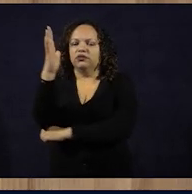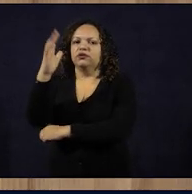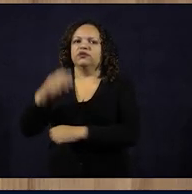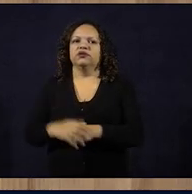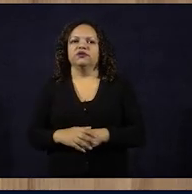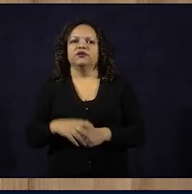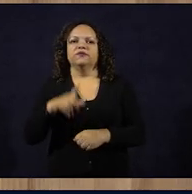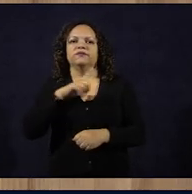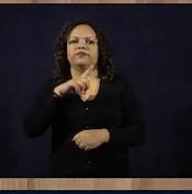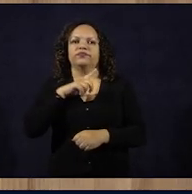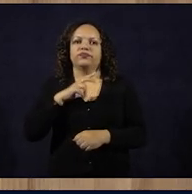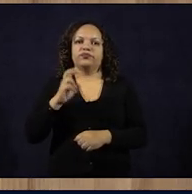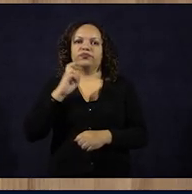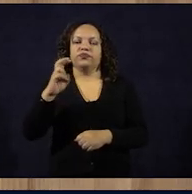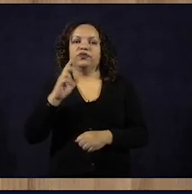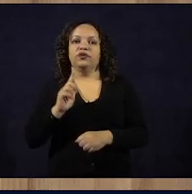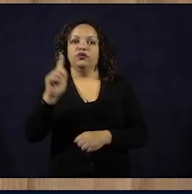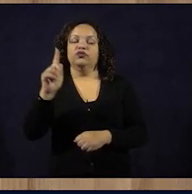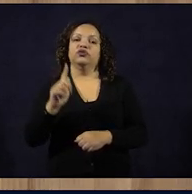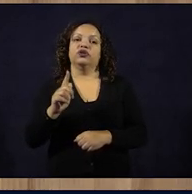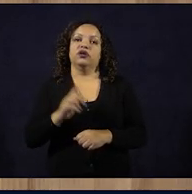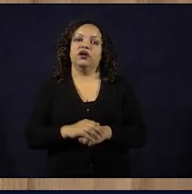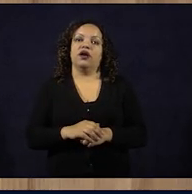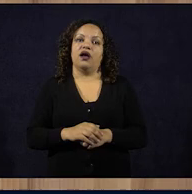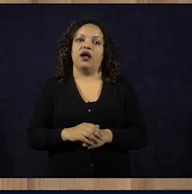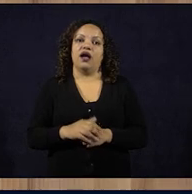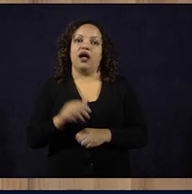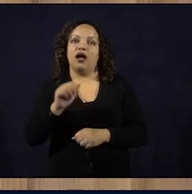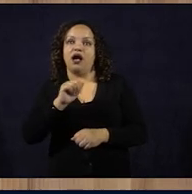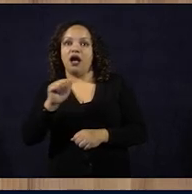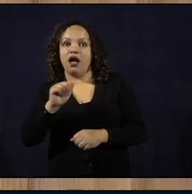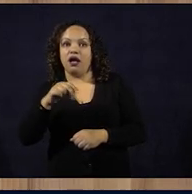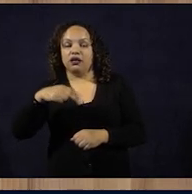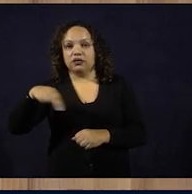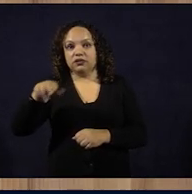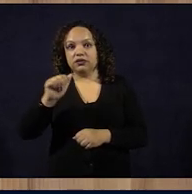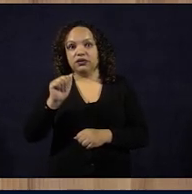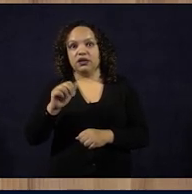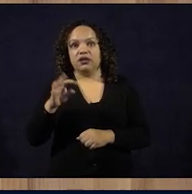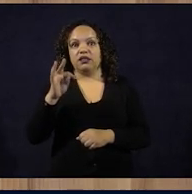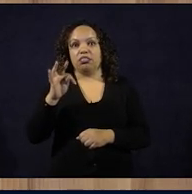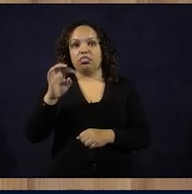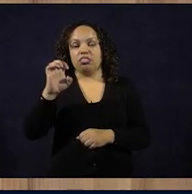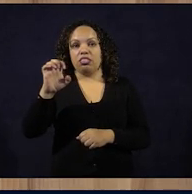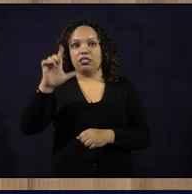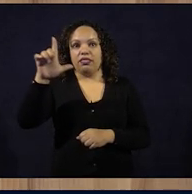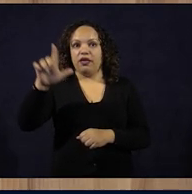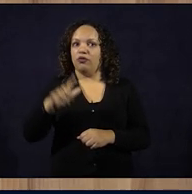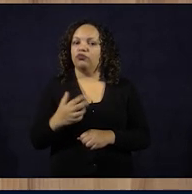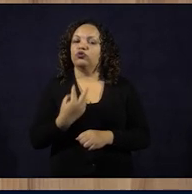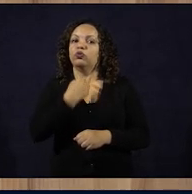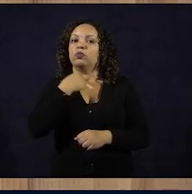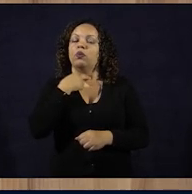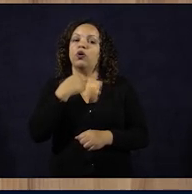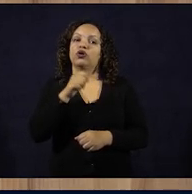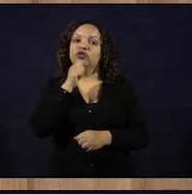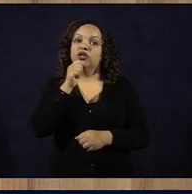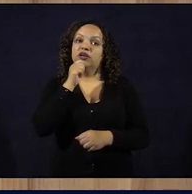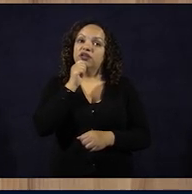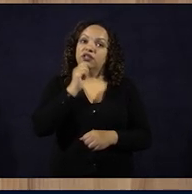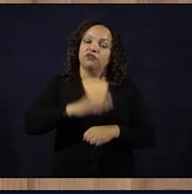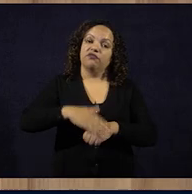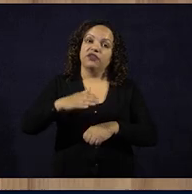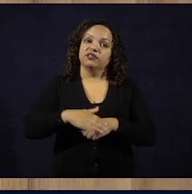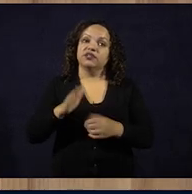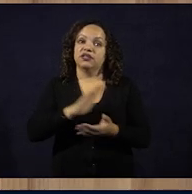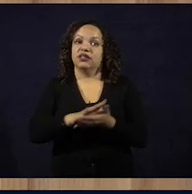tem uma certa instabilidade ainda porque a Anatel nem pode fazer nenhum tipo de Sansão até agora absolutamente